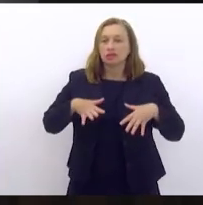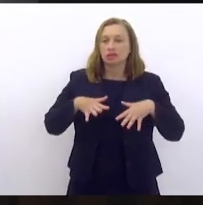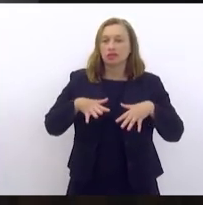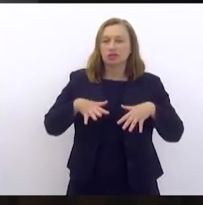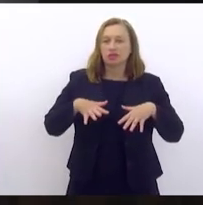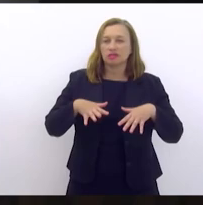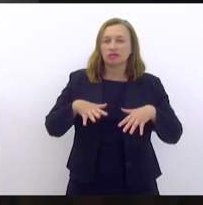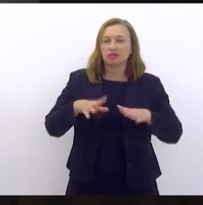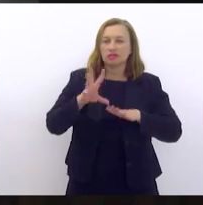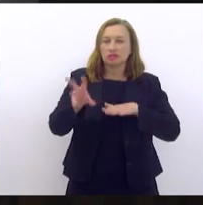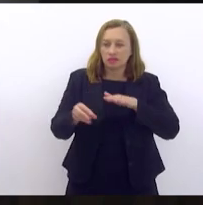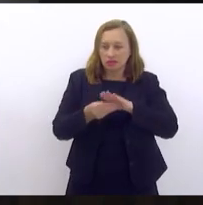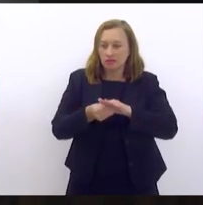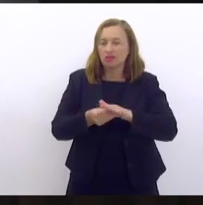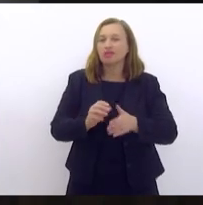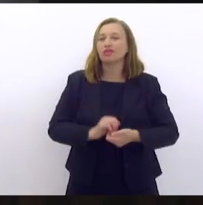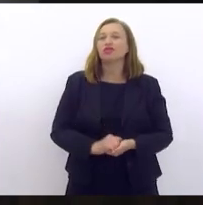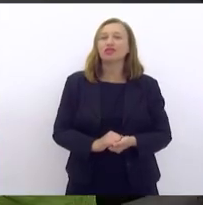plenário.